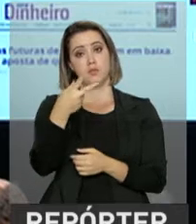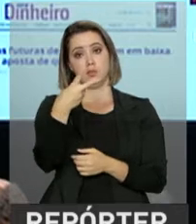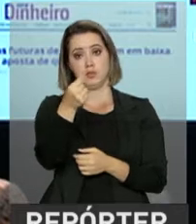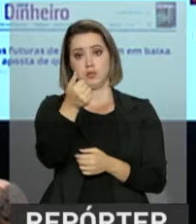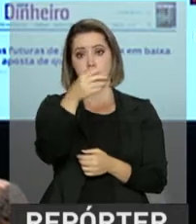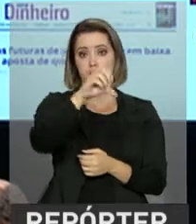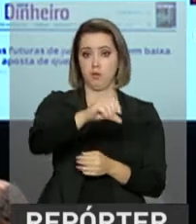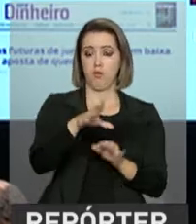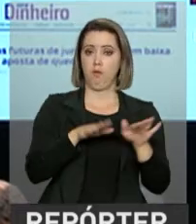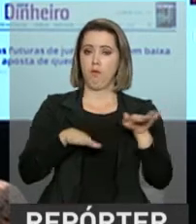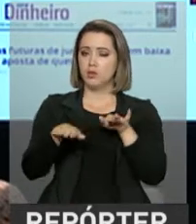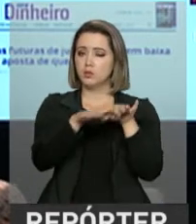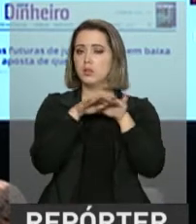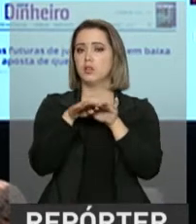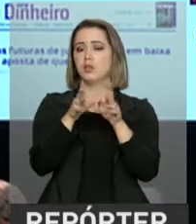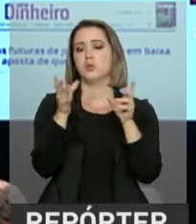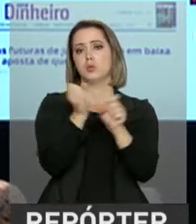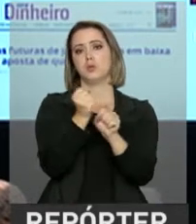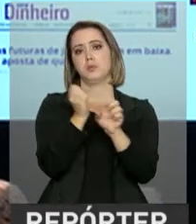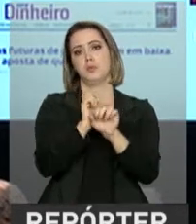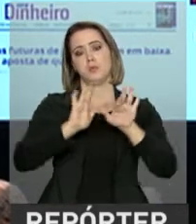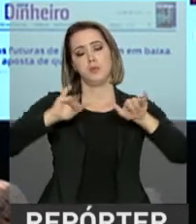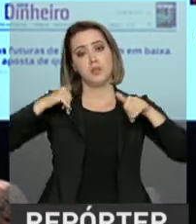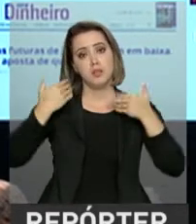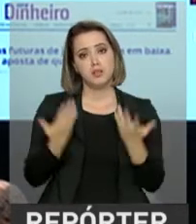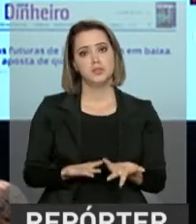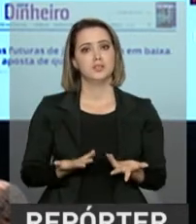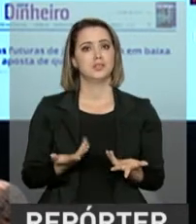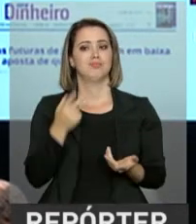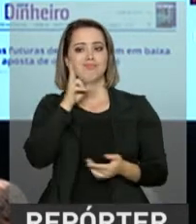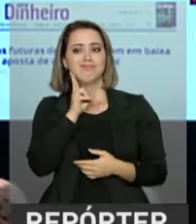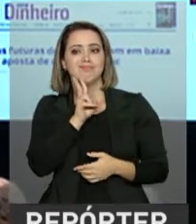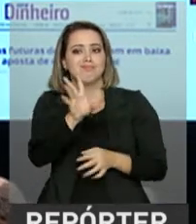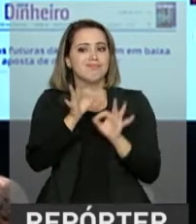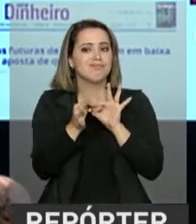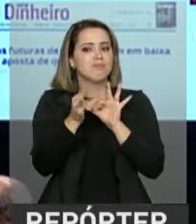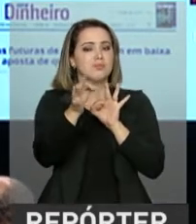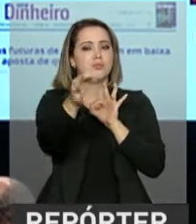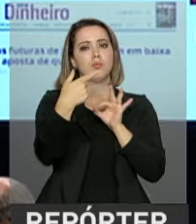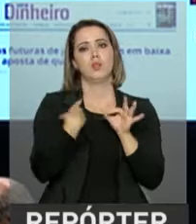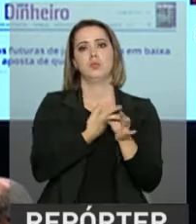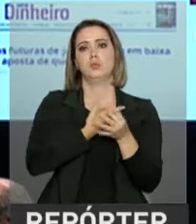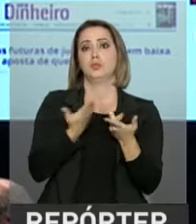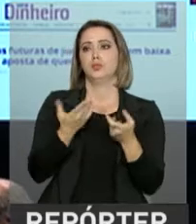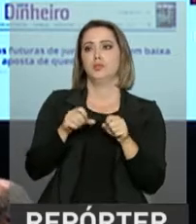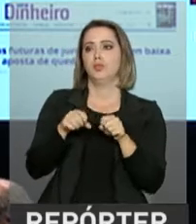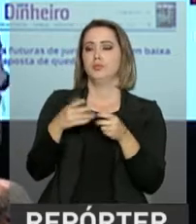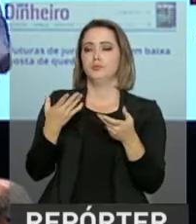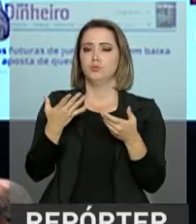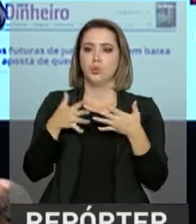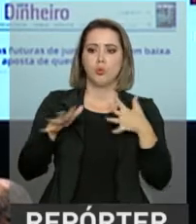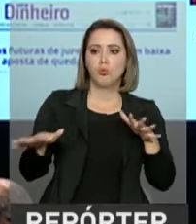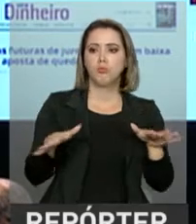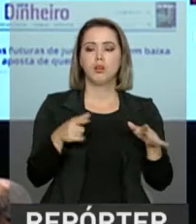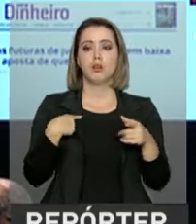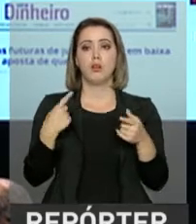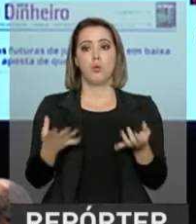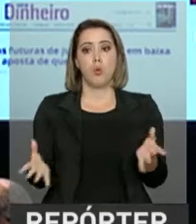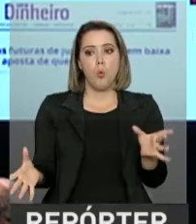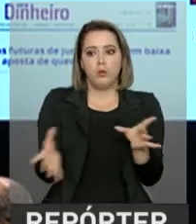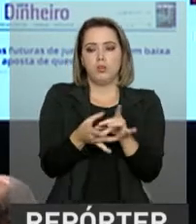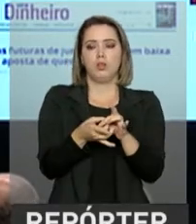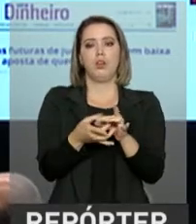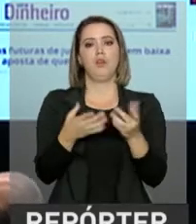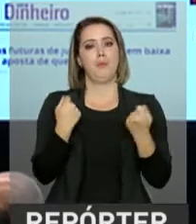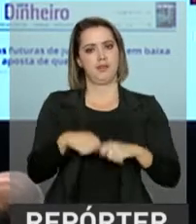contas públicas. Portanto, o cenário não é de nos desmobilizarmos, é o contrário. É